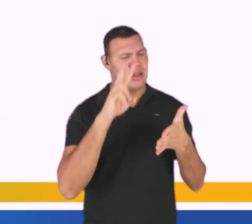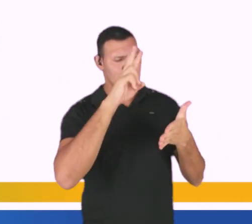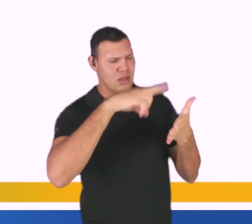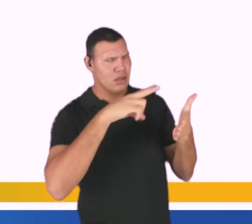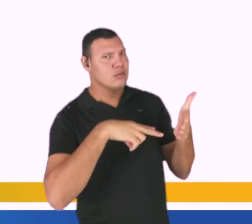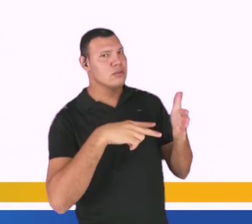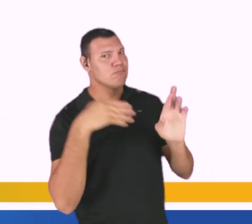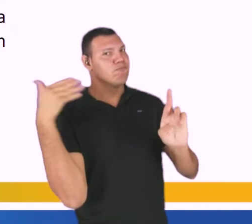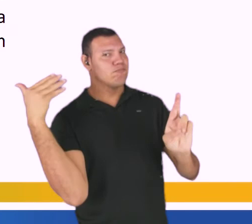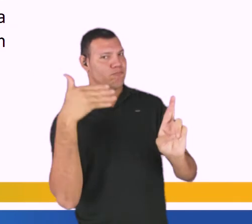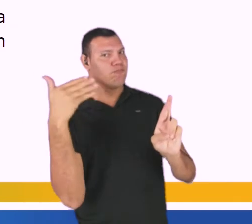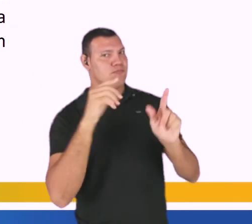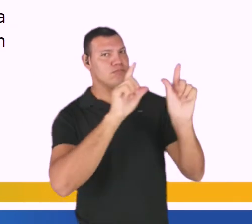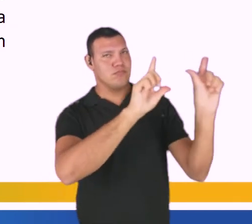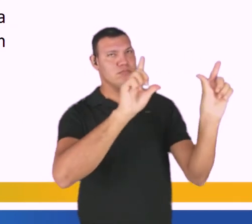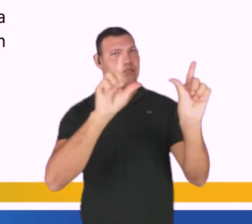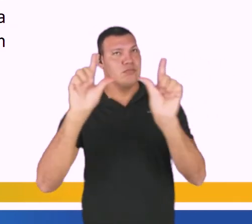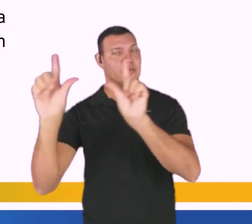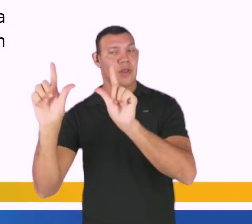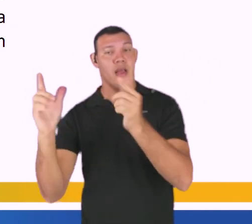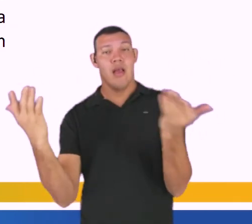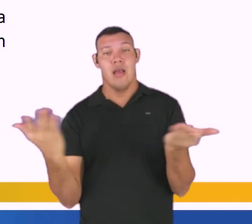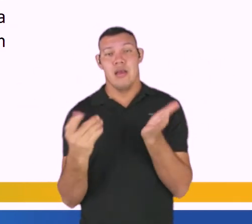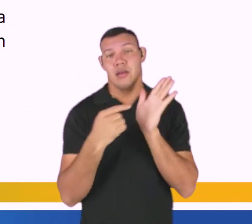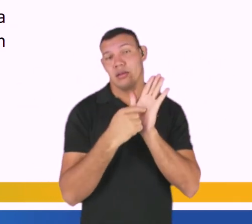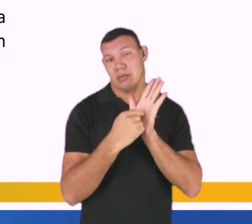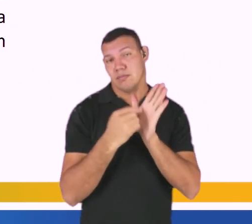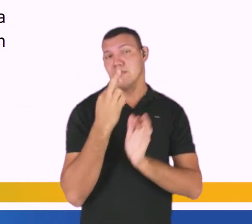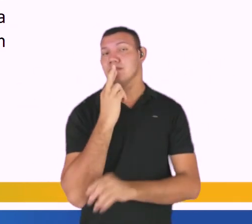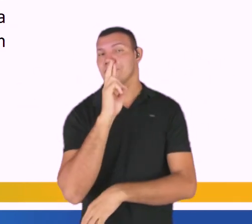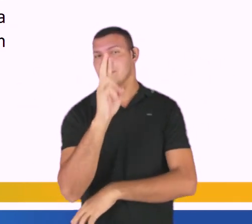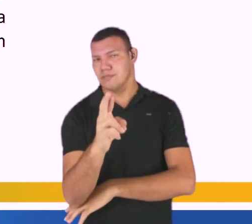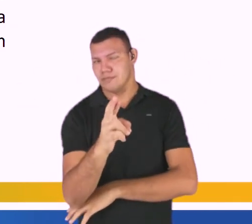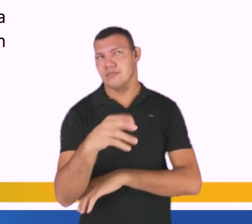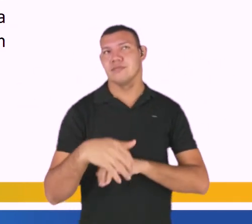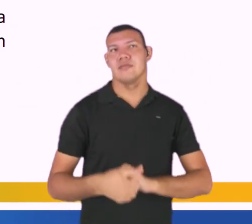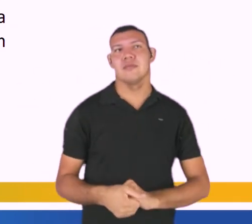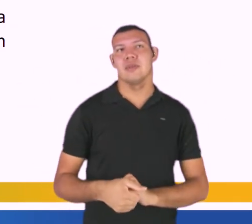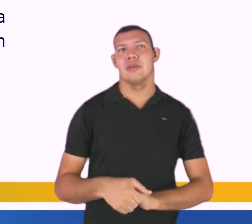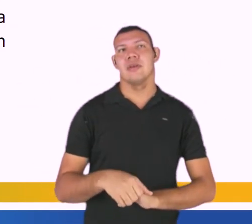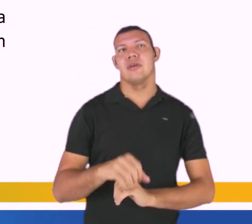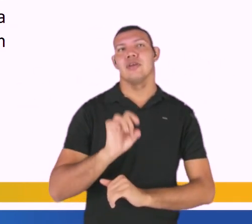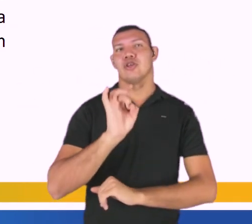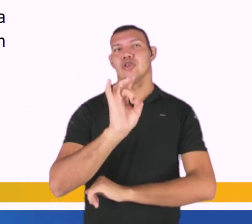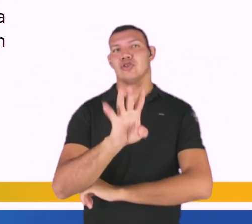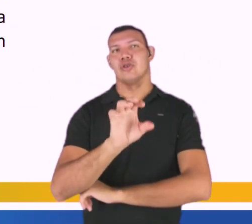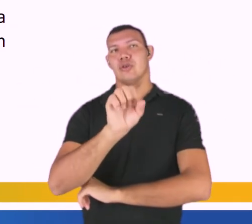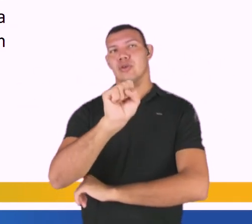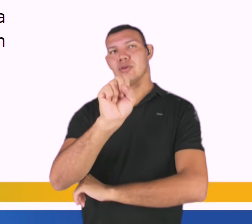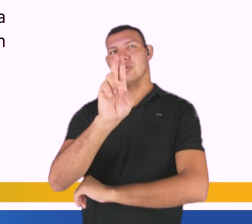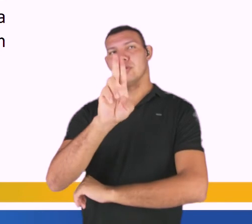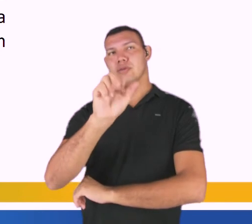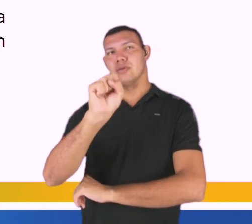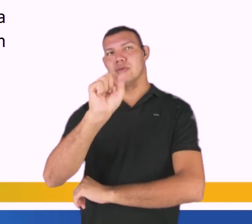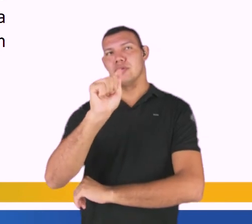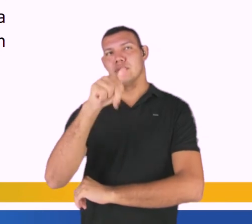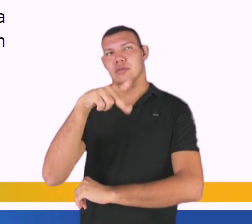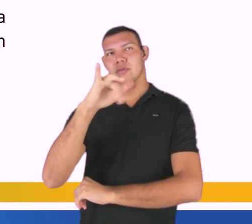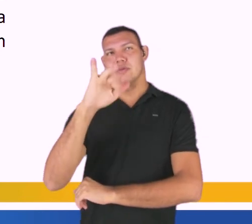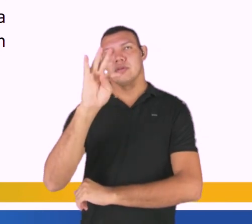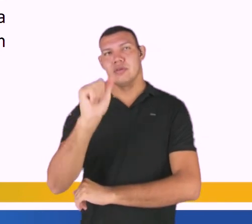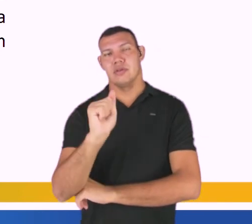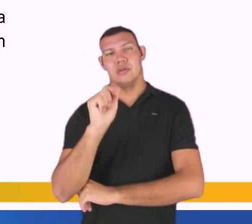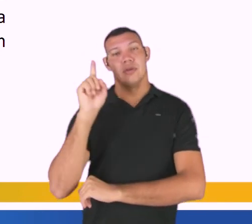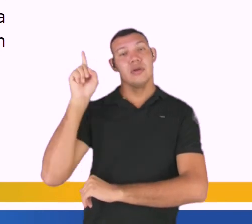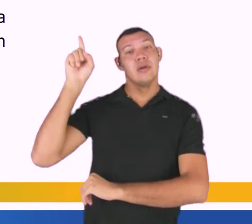que se refere à tirinha, e eu trago para vocês o seguinte: somente a Suzanita que utiliza a linguagem não verbal quando ela levanta o